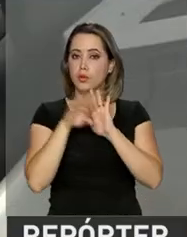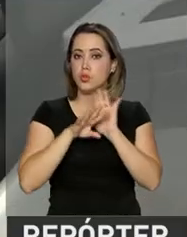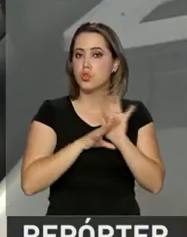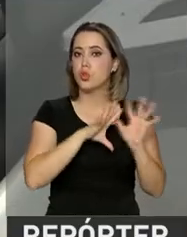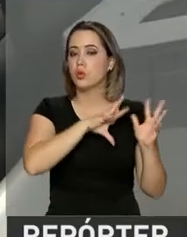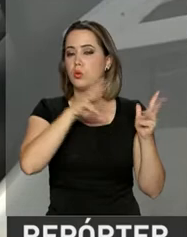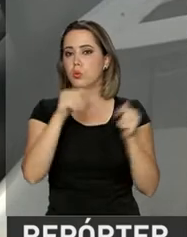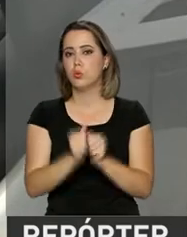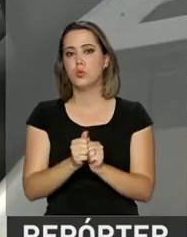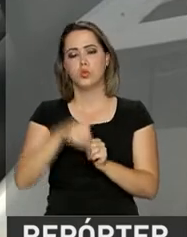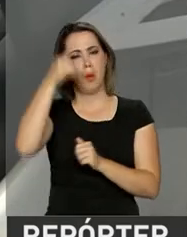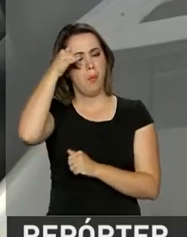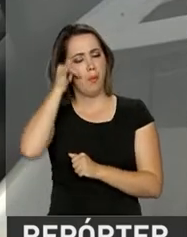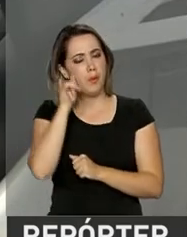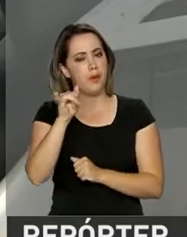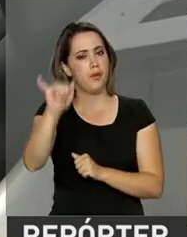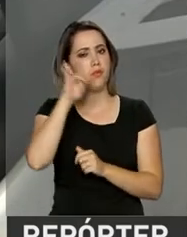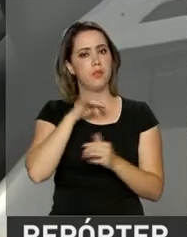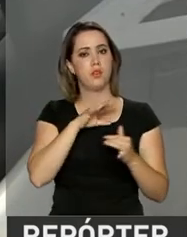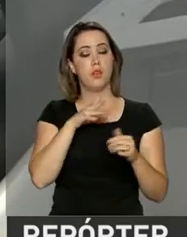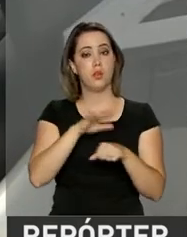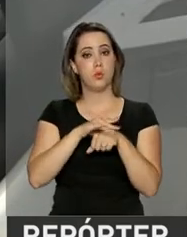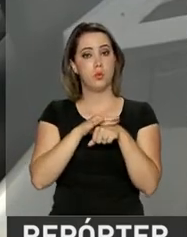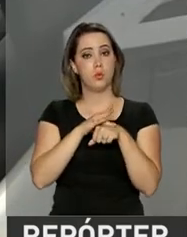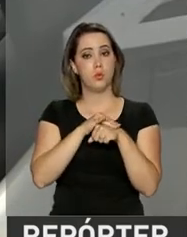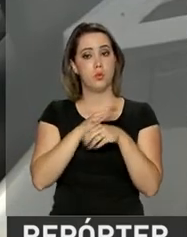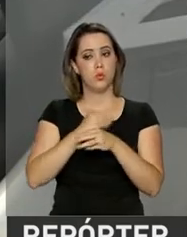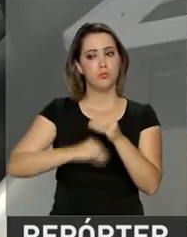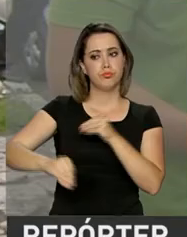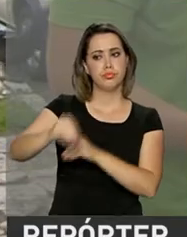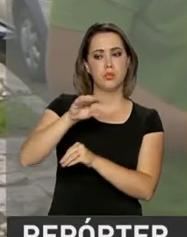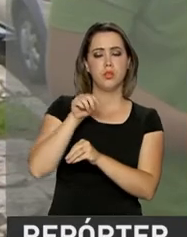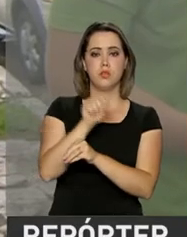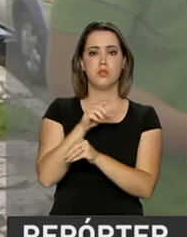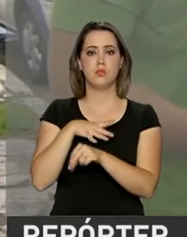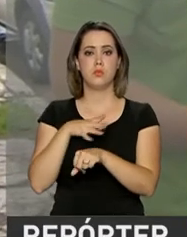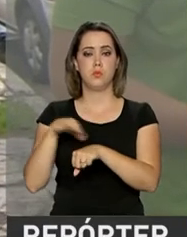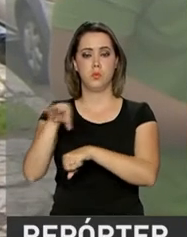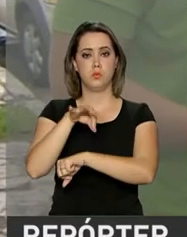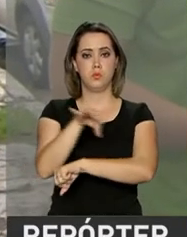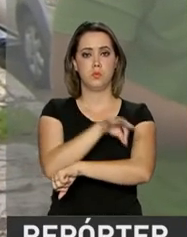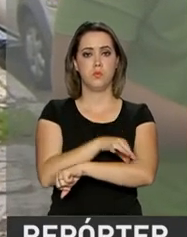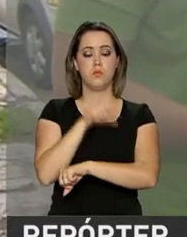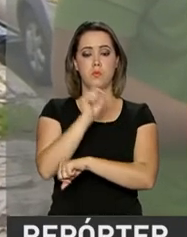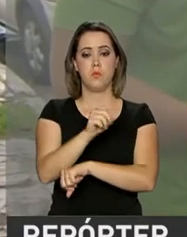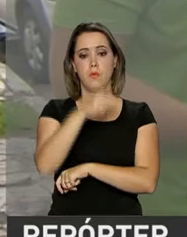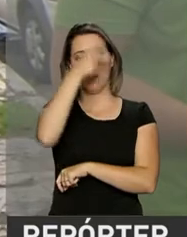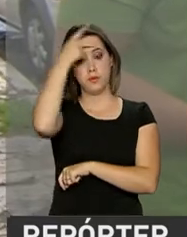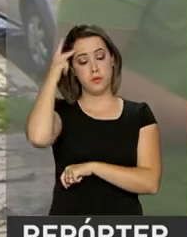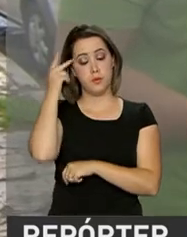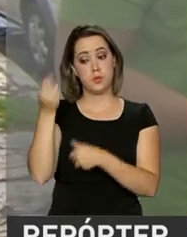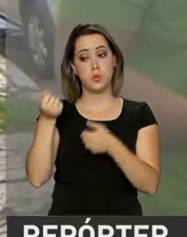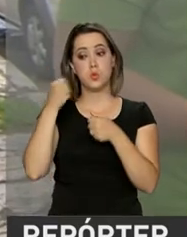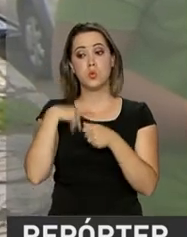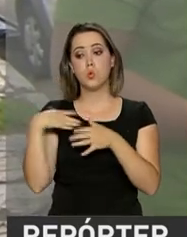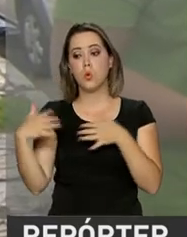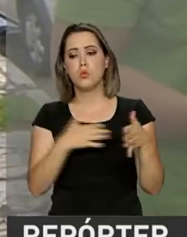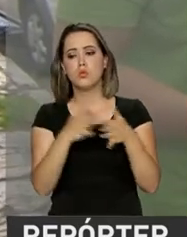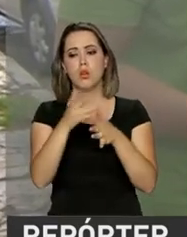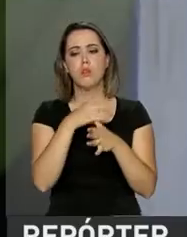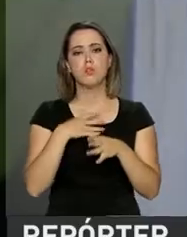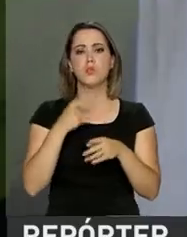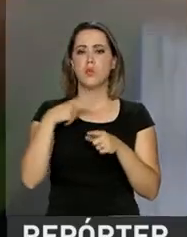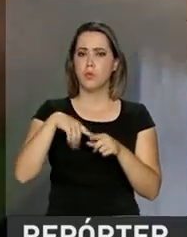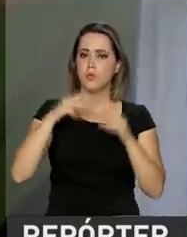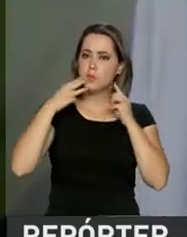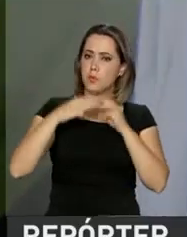a incidência de doenças transmitidas pelo Aedes aegypti. No Brasil, agentes de saúde e voluntários vão às ruas para cumprir essa